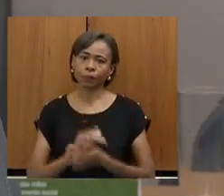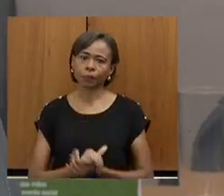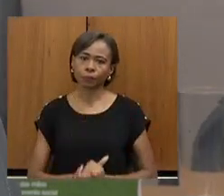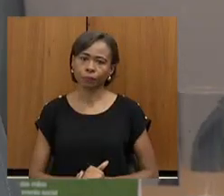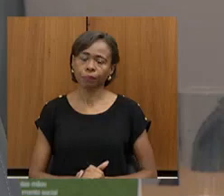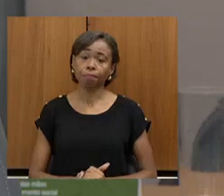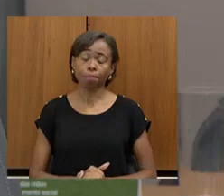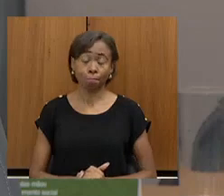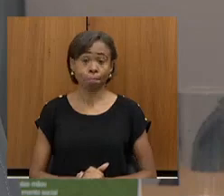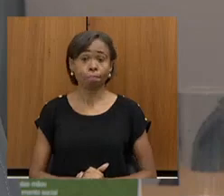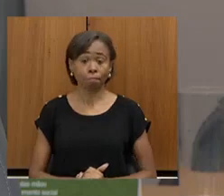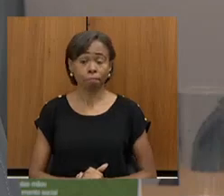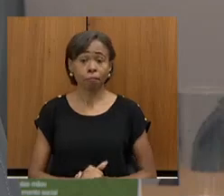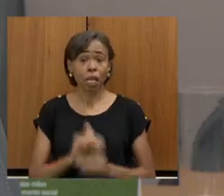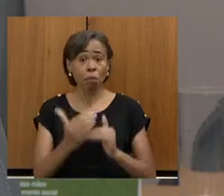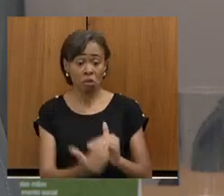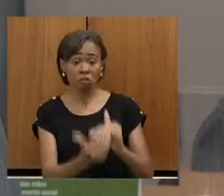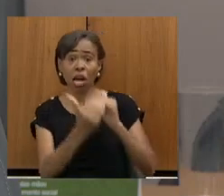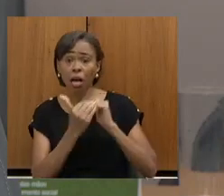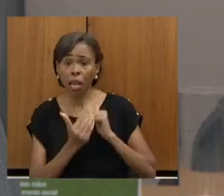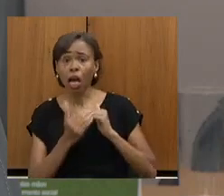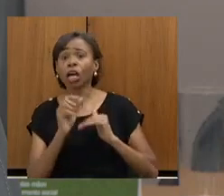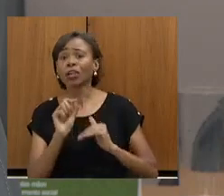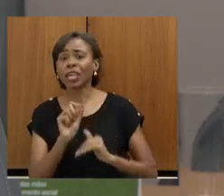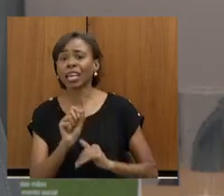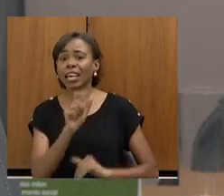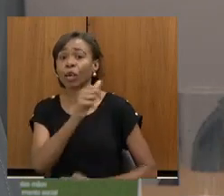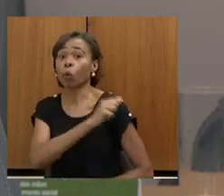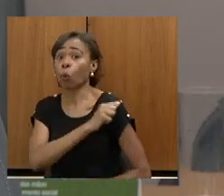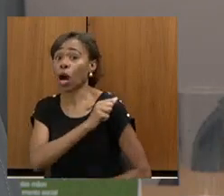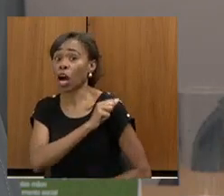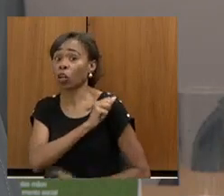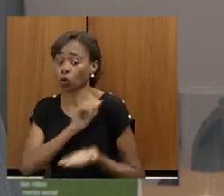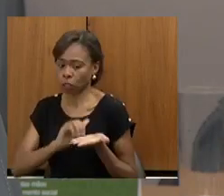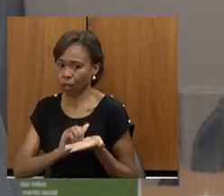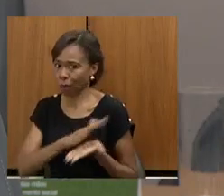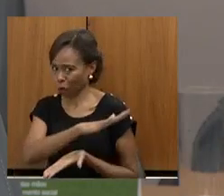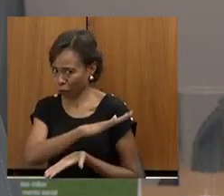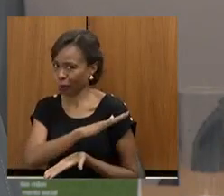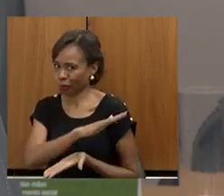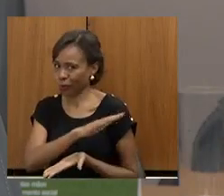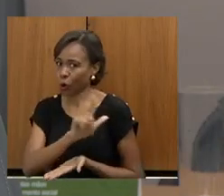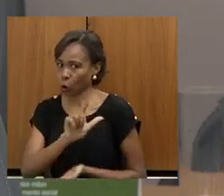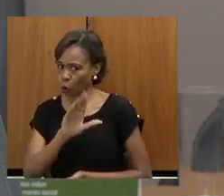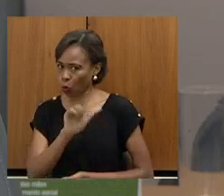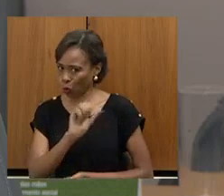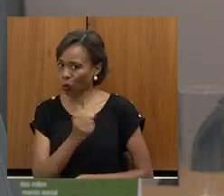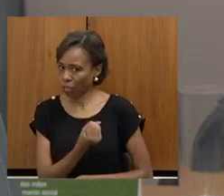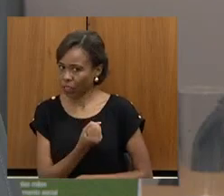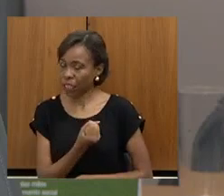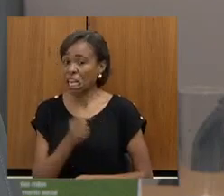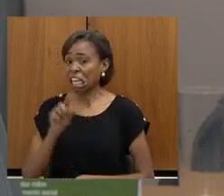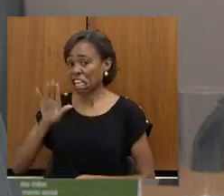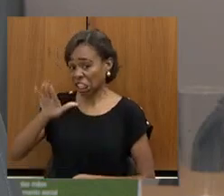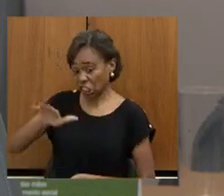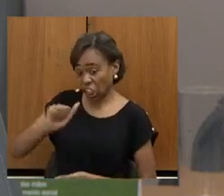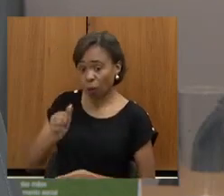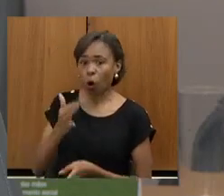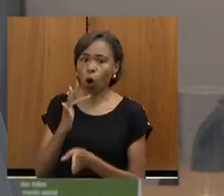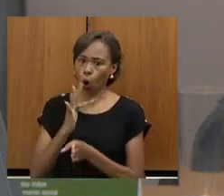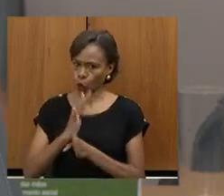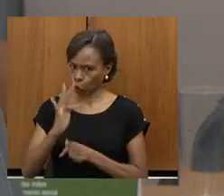me informaram que o aluno seria, sim, expulso, que eles tinham acionado o Conselho Tutelar.